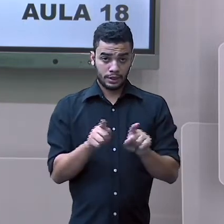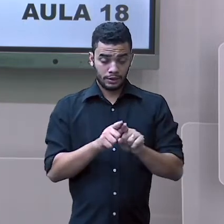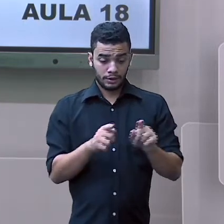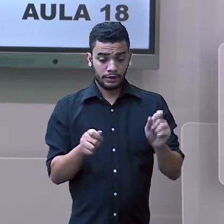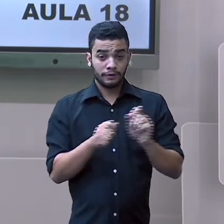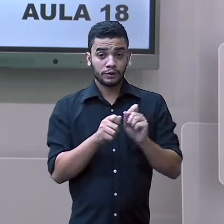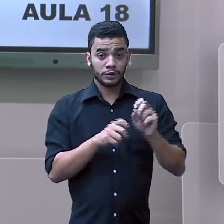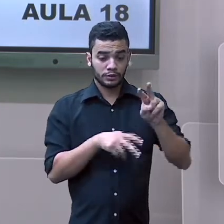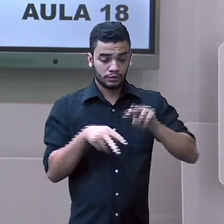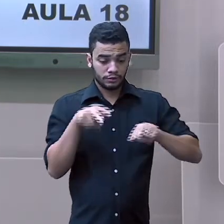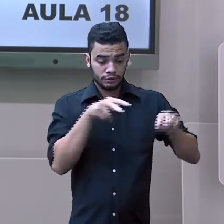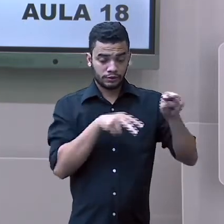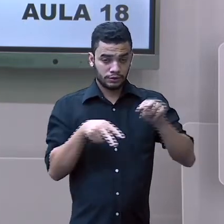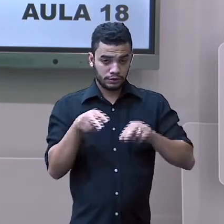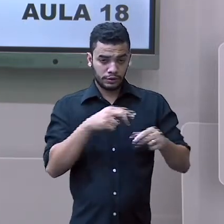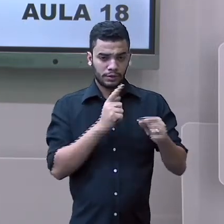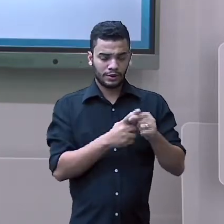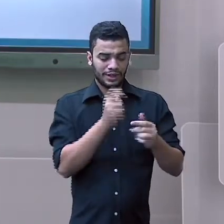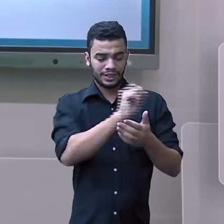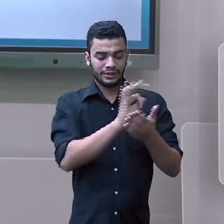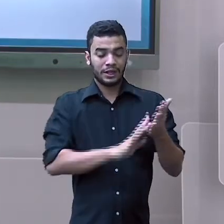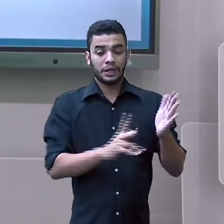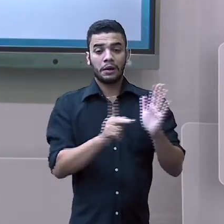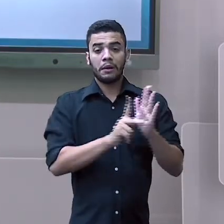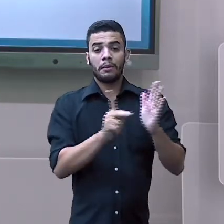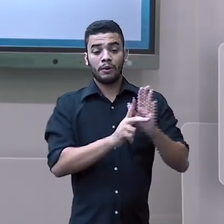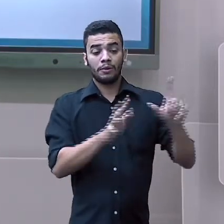smedgv.com/aluno. Vamos lá?